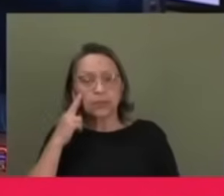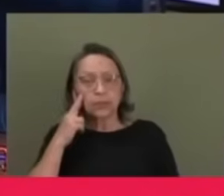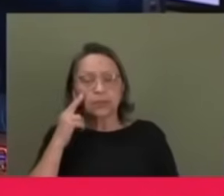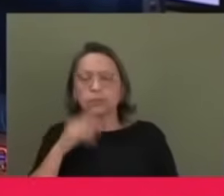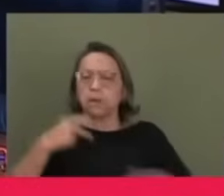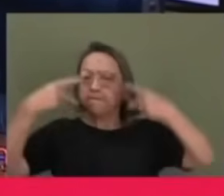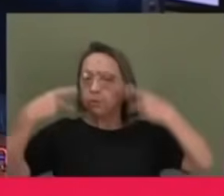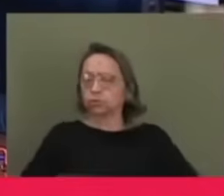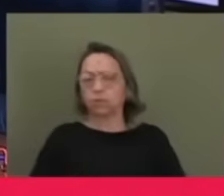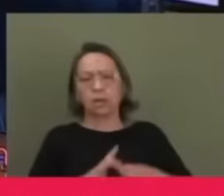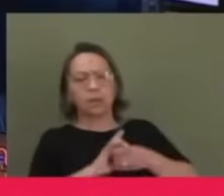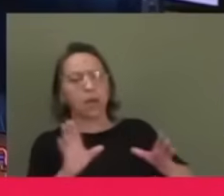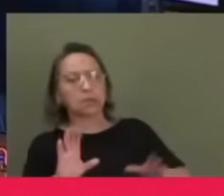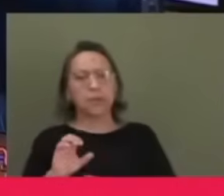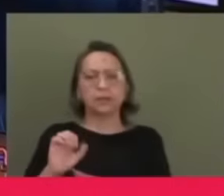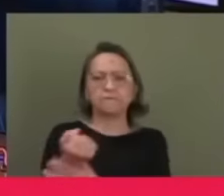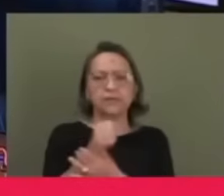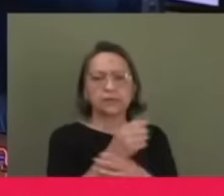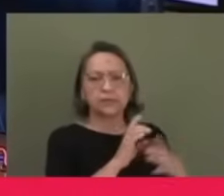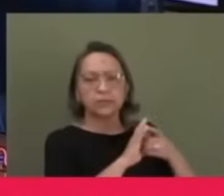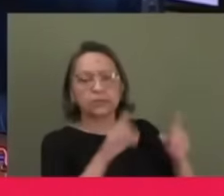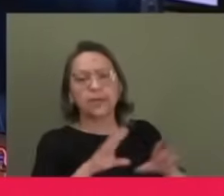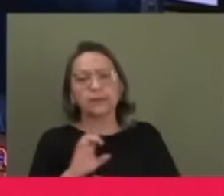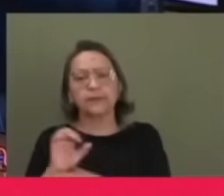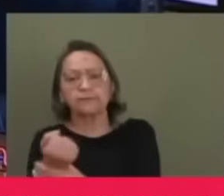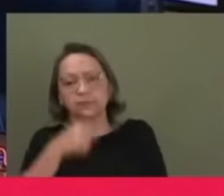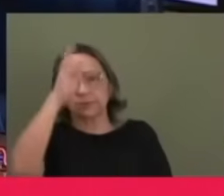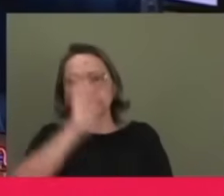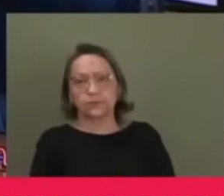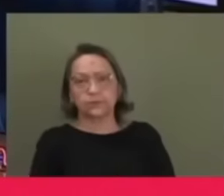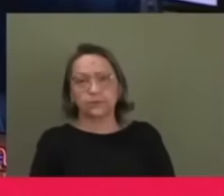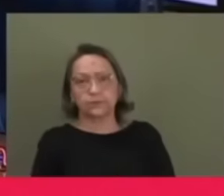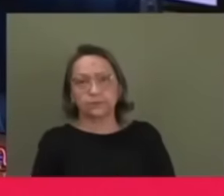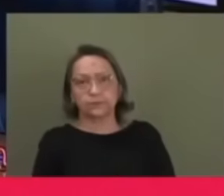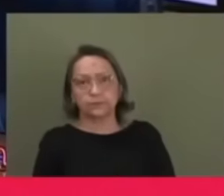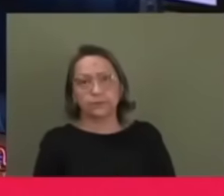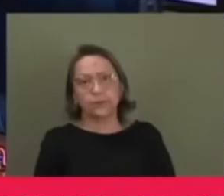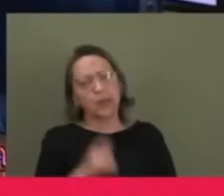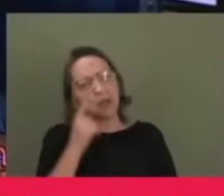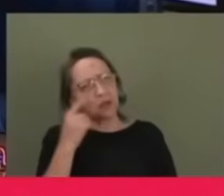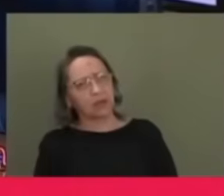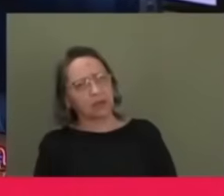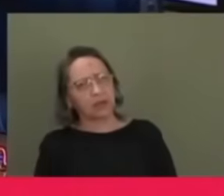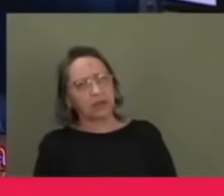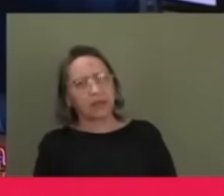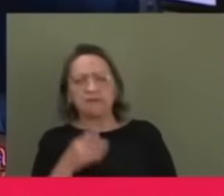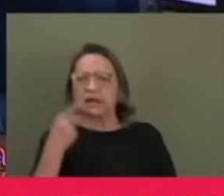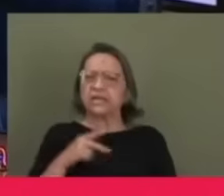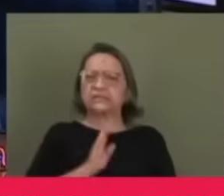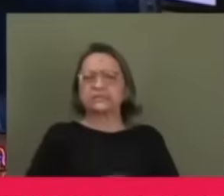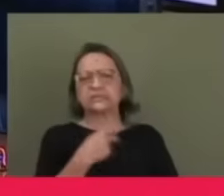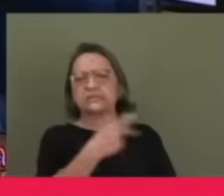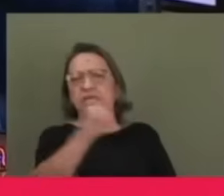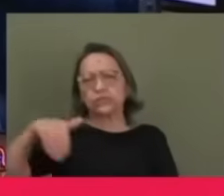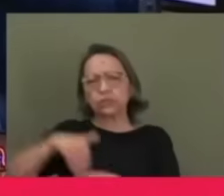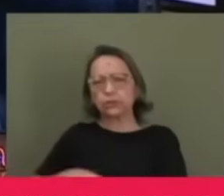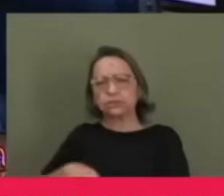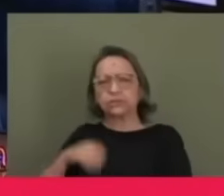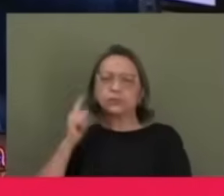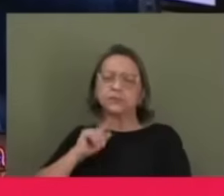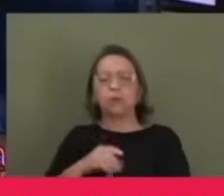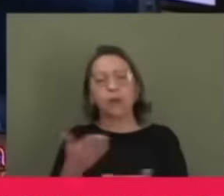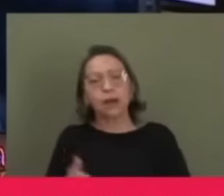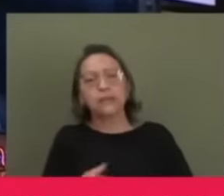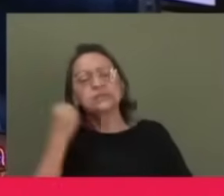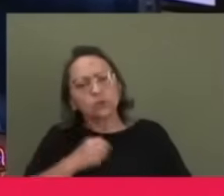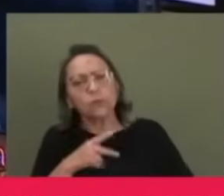uma postura democrática em defesa da democracia, em defesa do Brasil. Agora, dizer seus eleitores em Minas Gerais, senador Portinho,